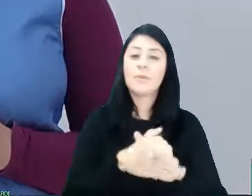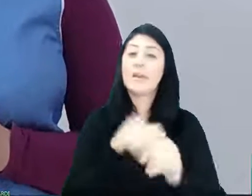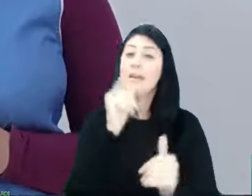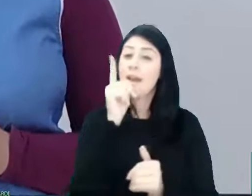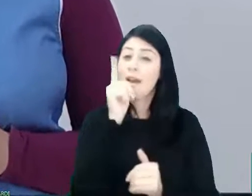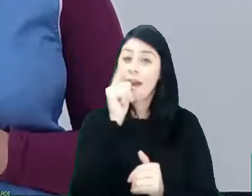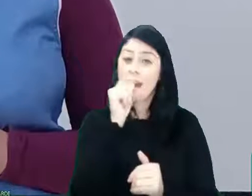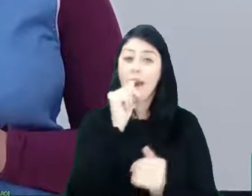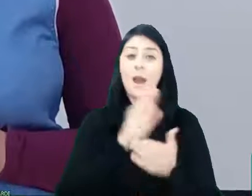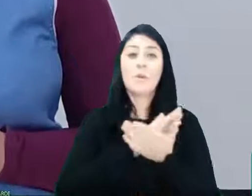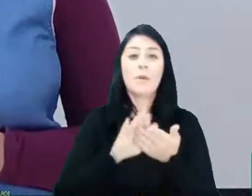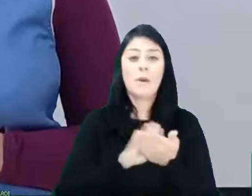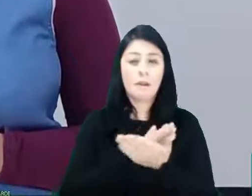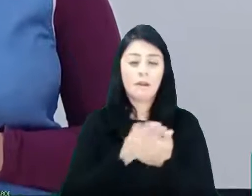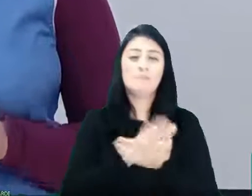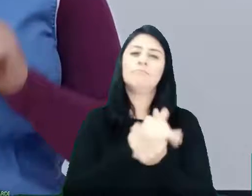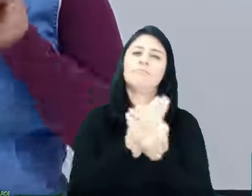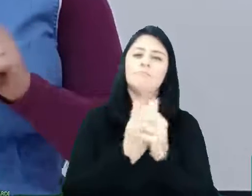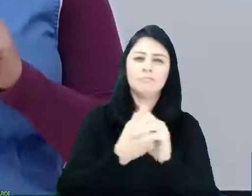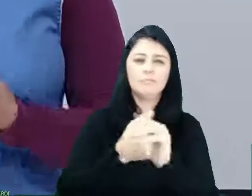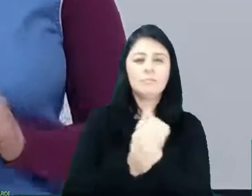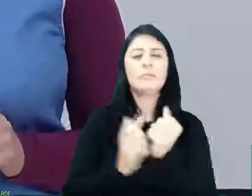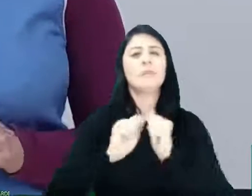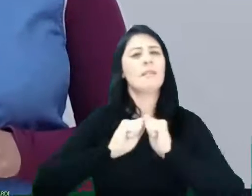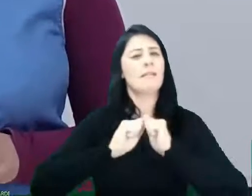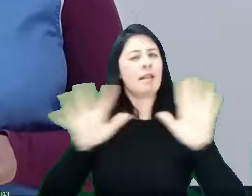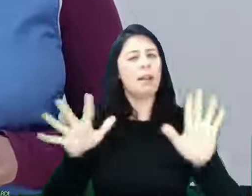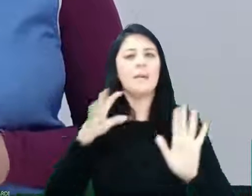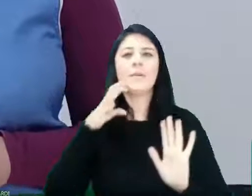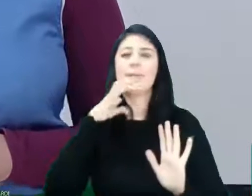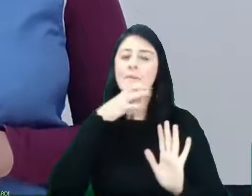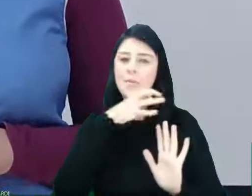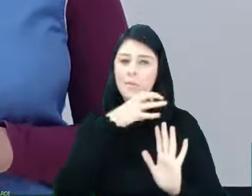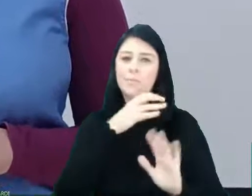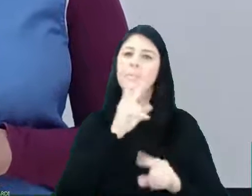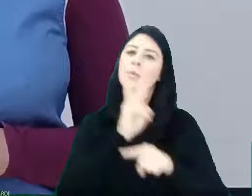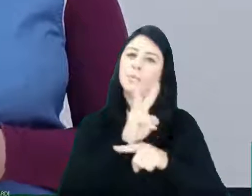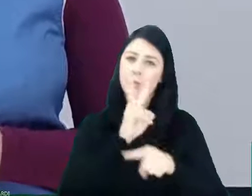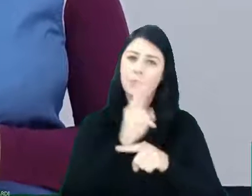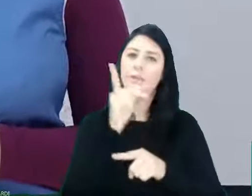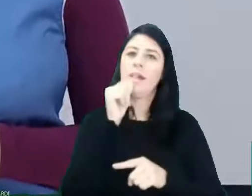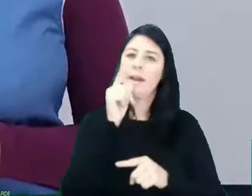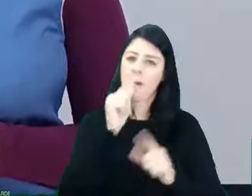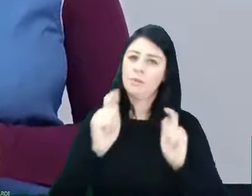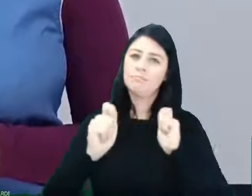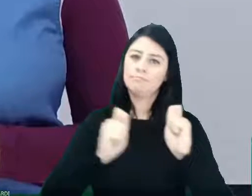com bastante água e sabão, claro, cuidando da água. E